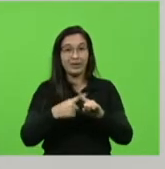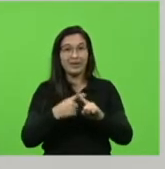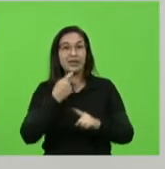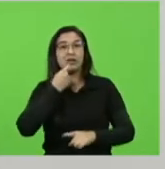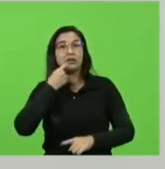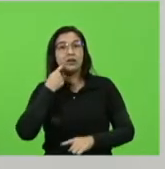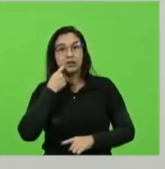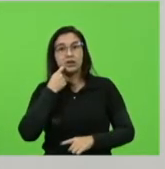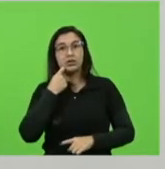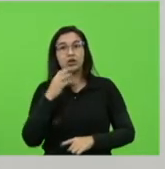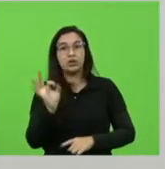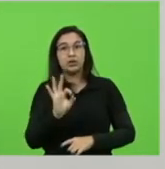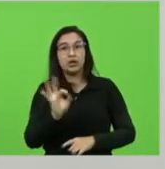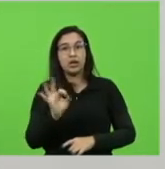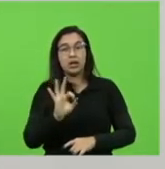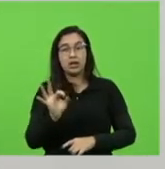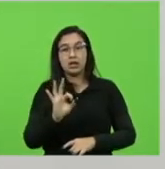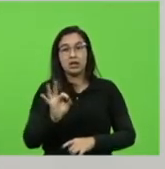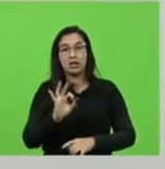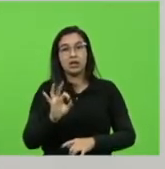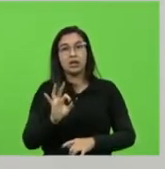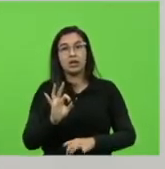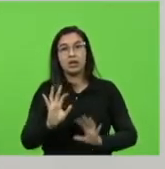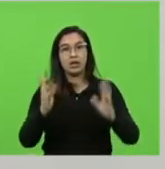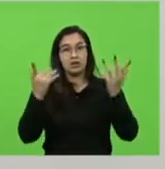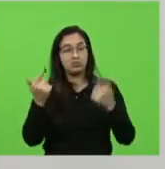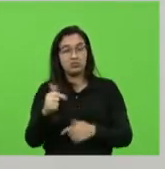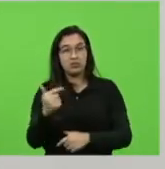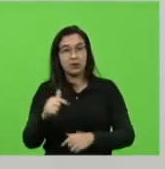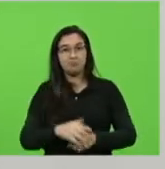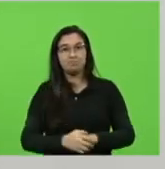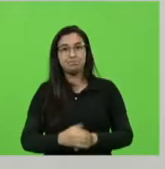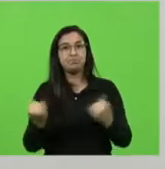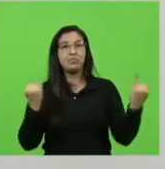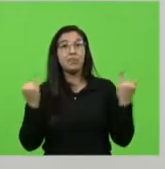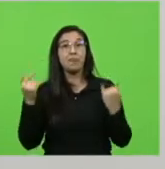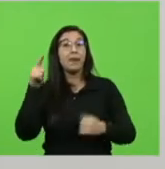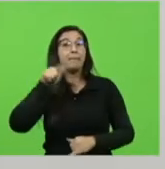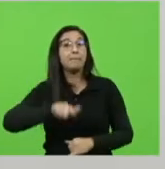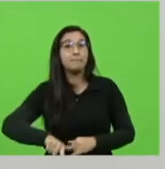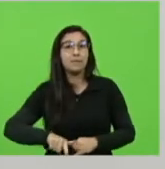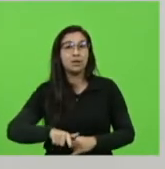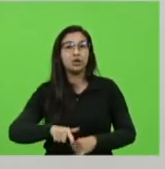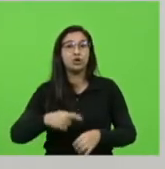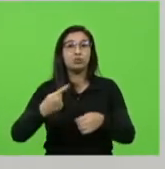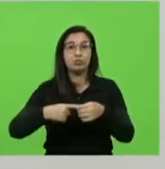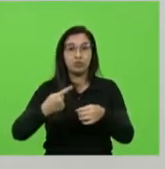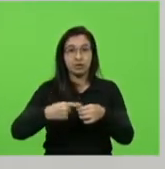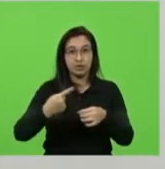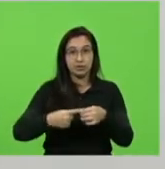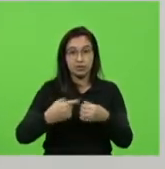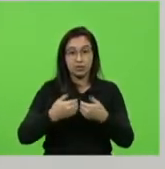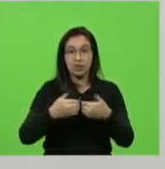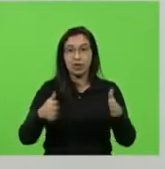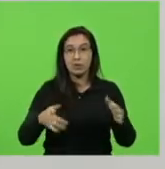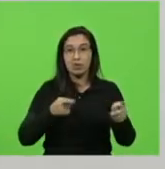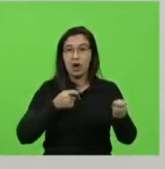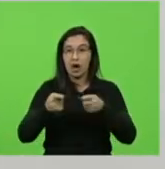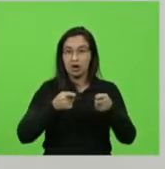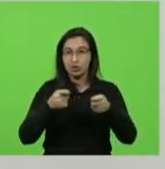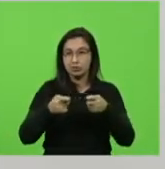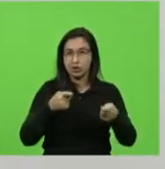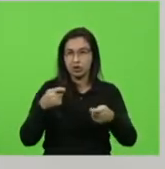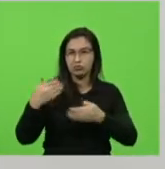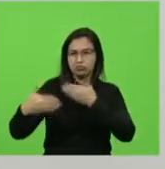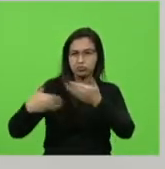acontecesse no sábado. Além disso, a gente tem informações também de que o município abriu procedimento administrativo com o objetivo